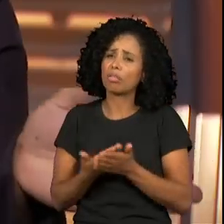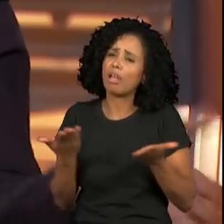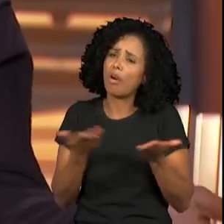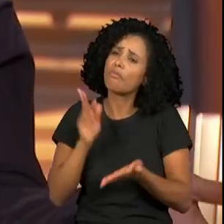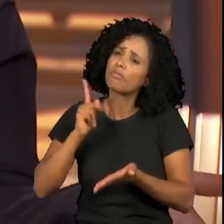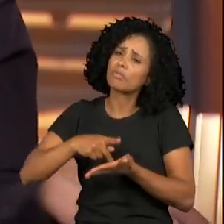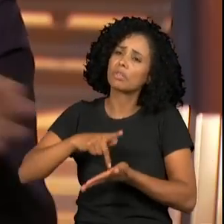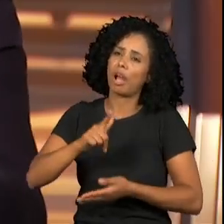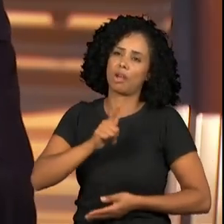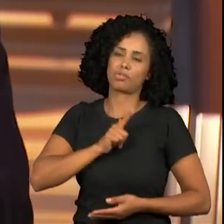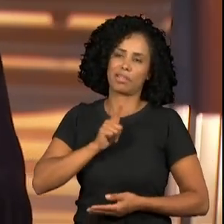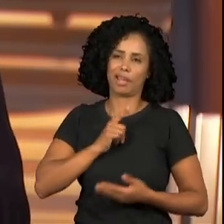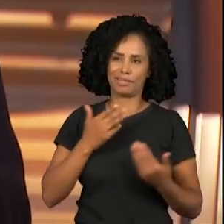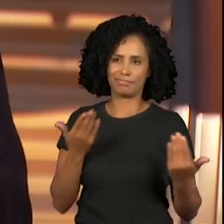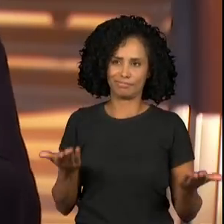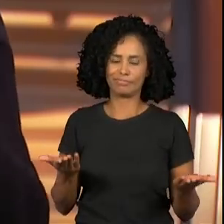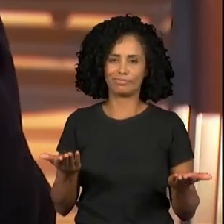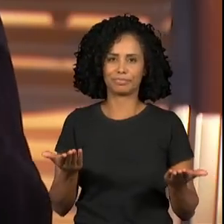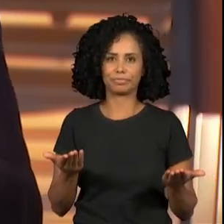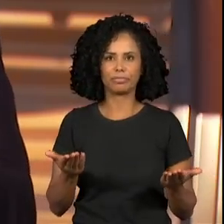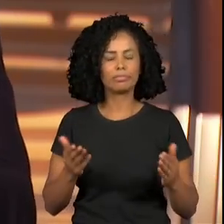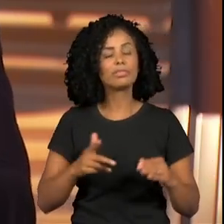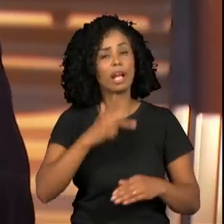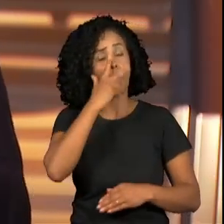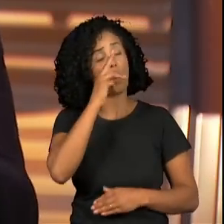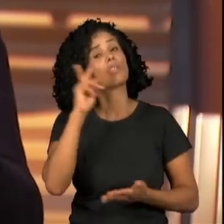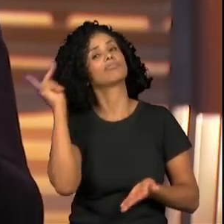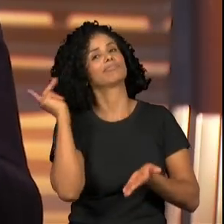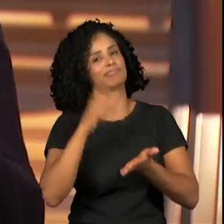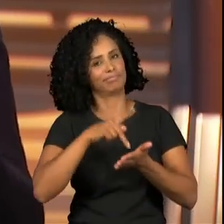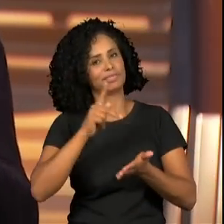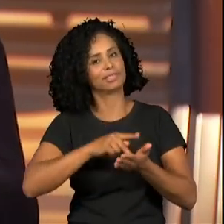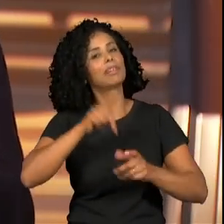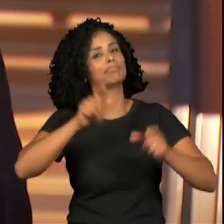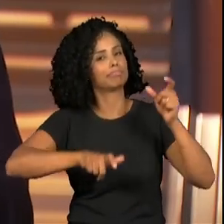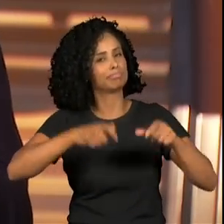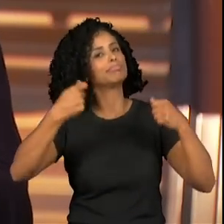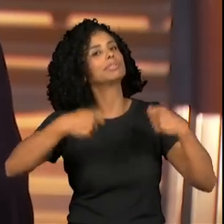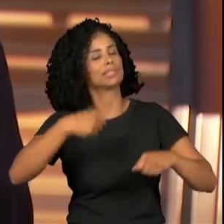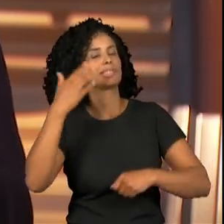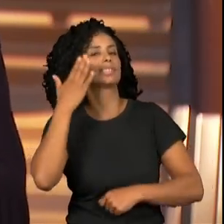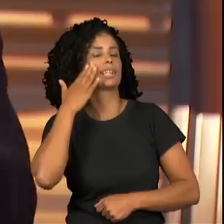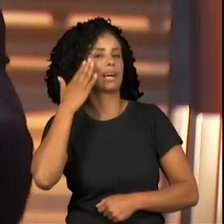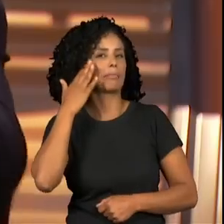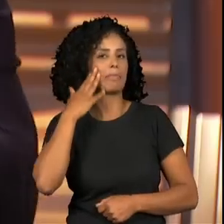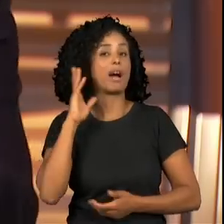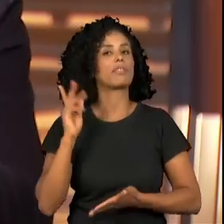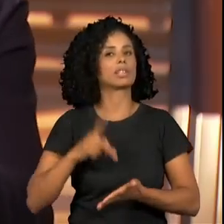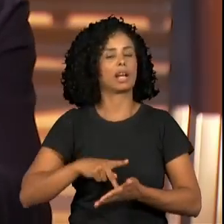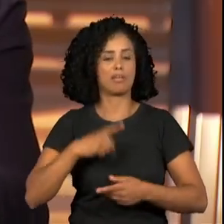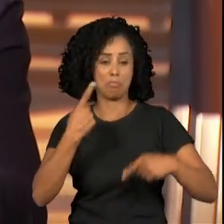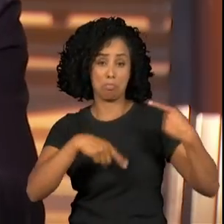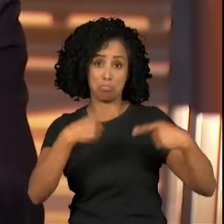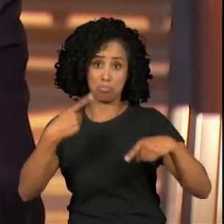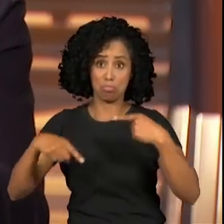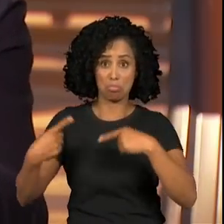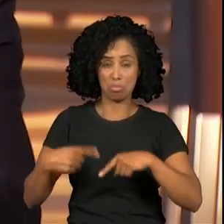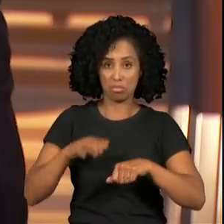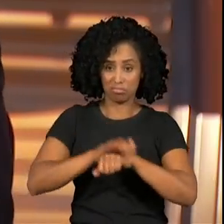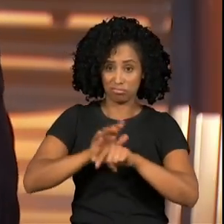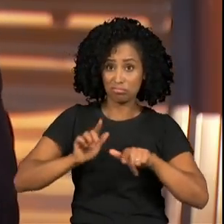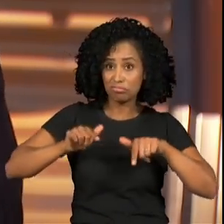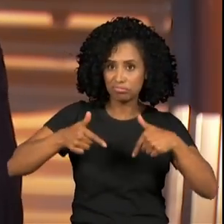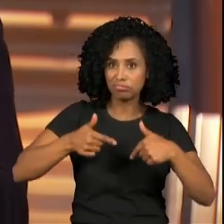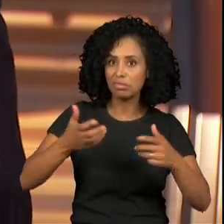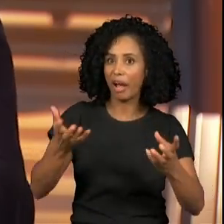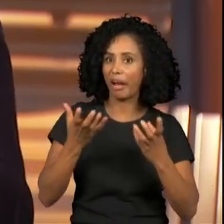por não ser mais um mensageiro. E acho que a verdade que o povo precisa saber é essa, cara. Que a política que te governa, ela quer te